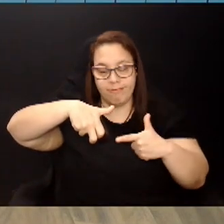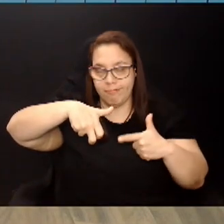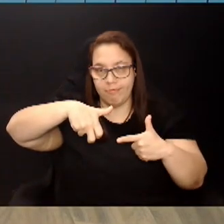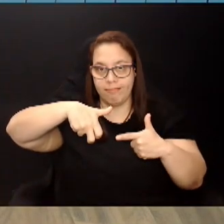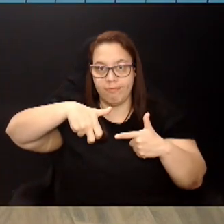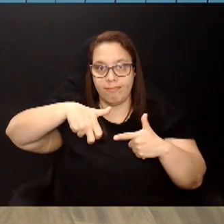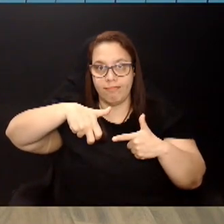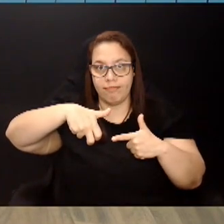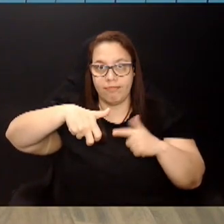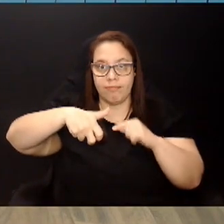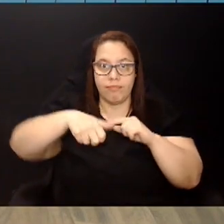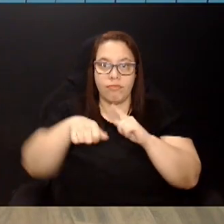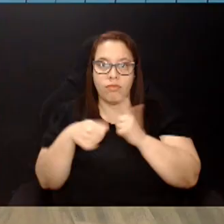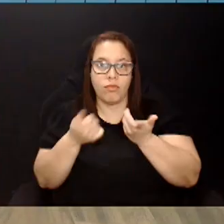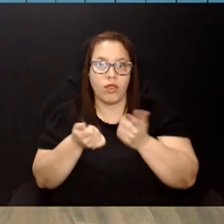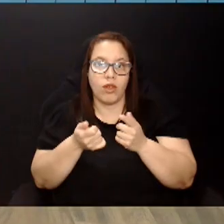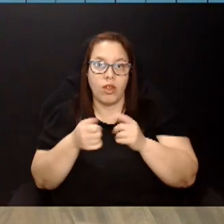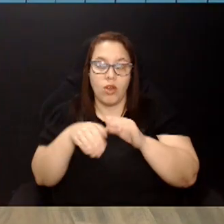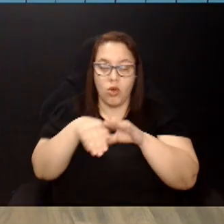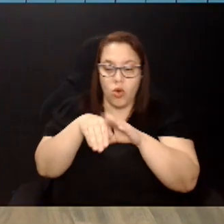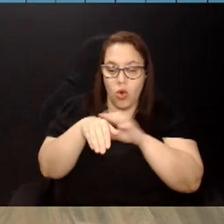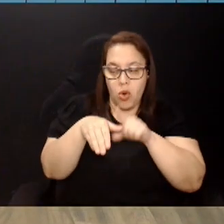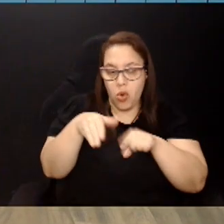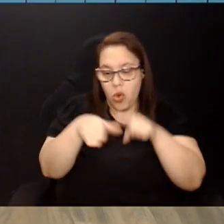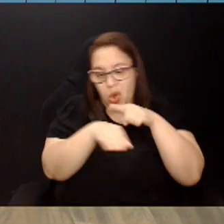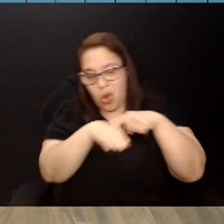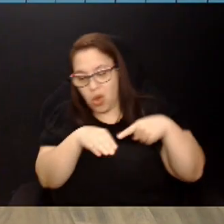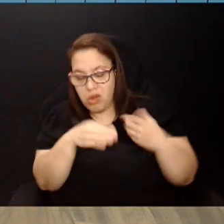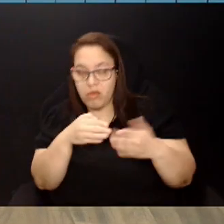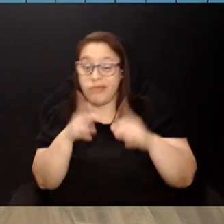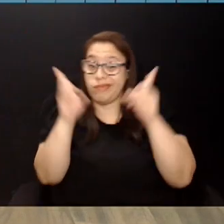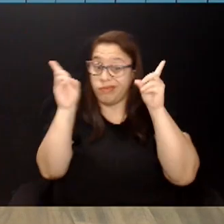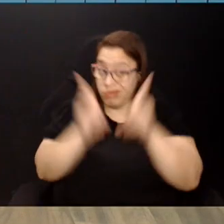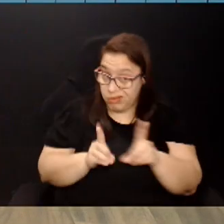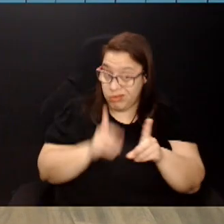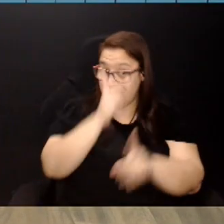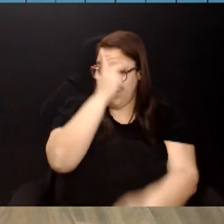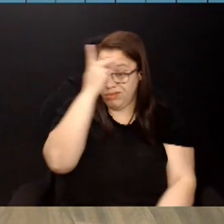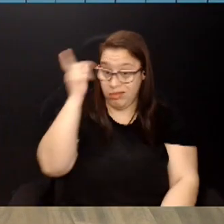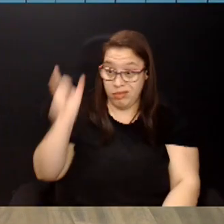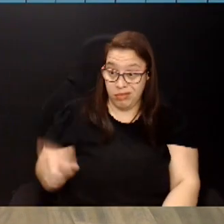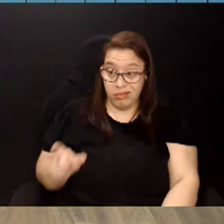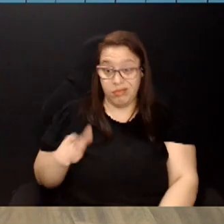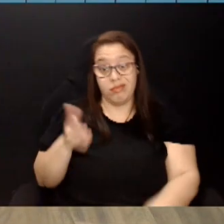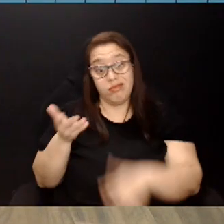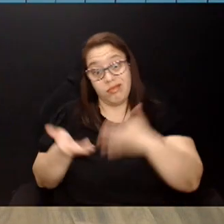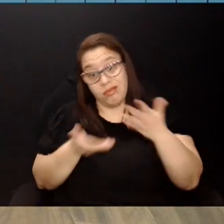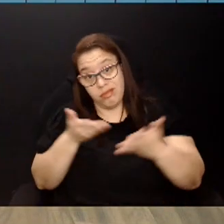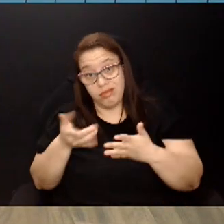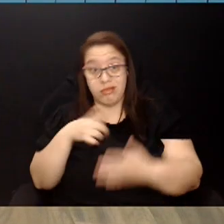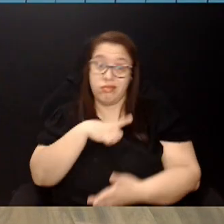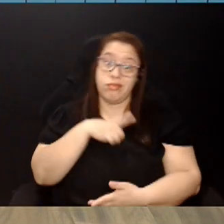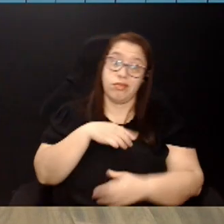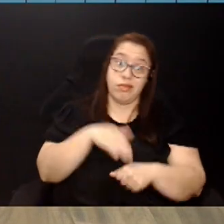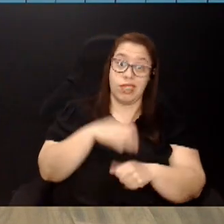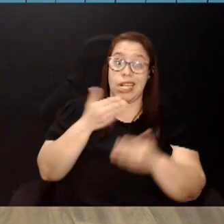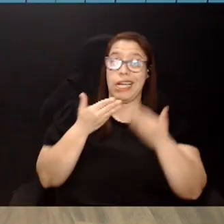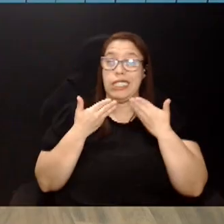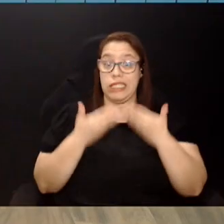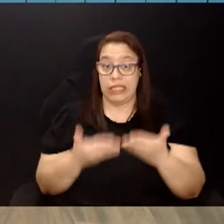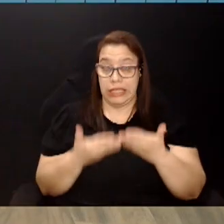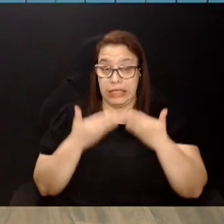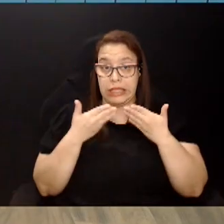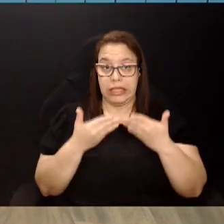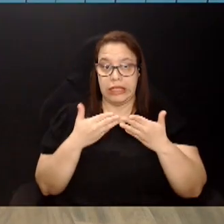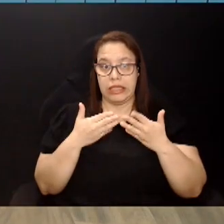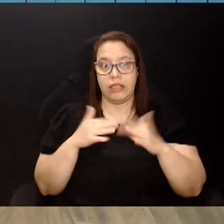parte de uma mão, enfim, a deficiência que essa pessoa erroneamente entende ser a mais leve, leva muita